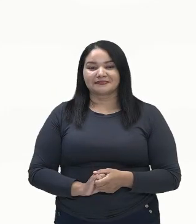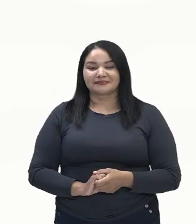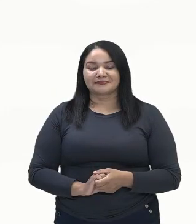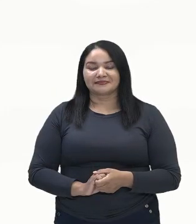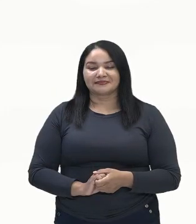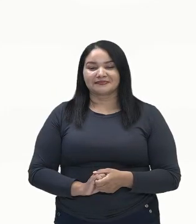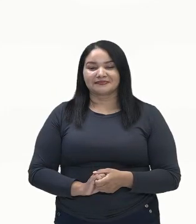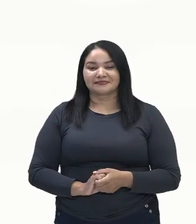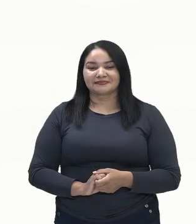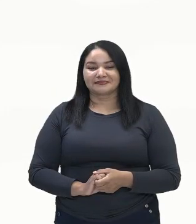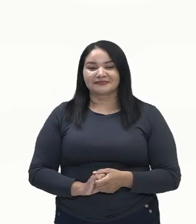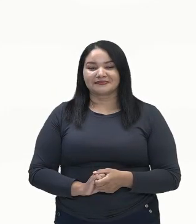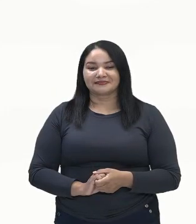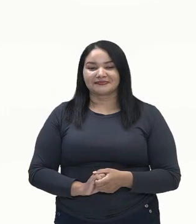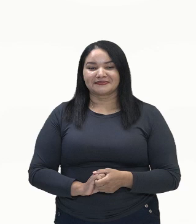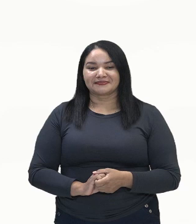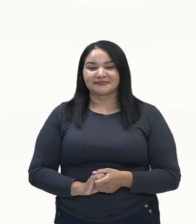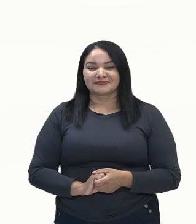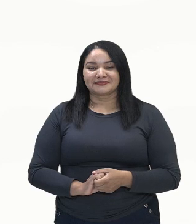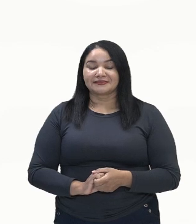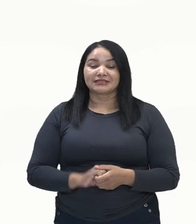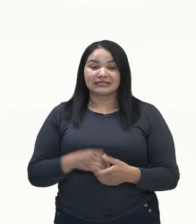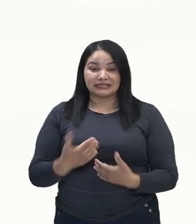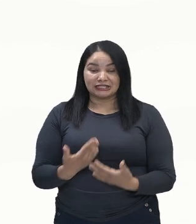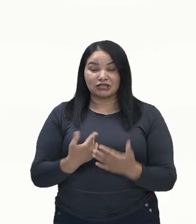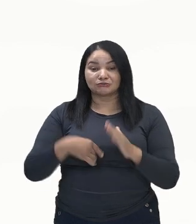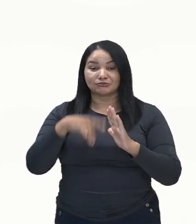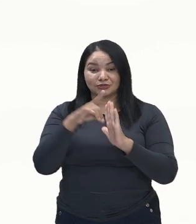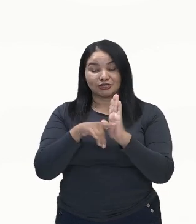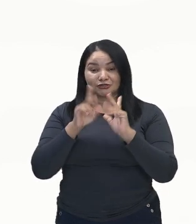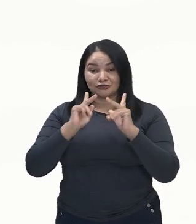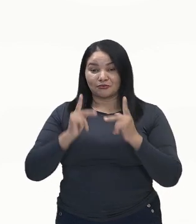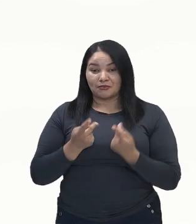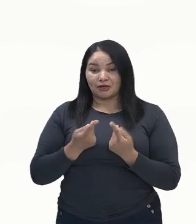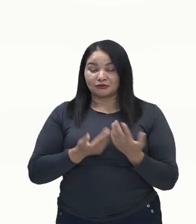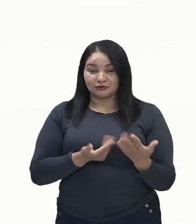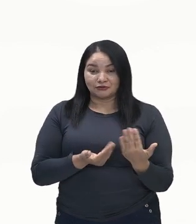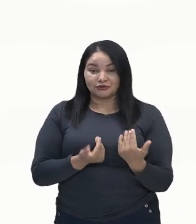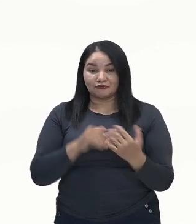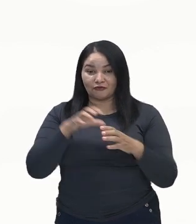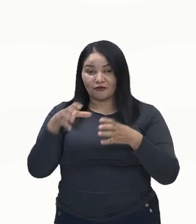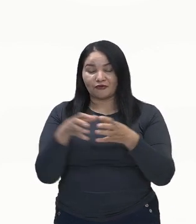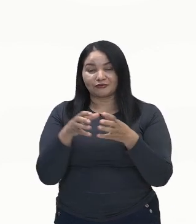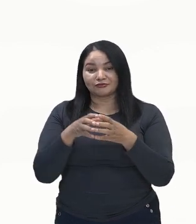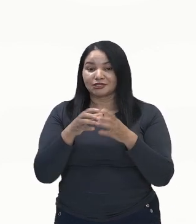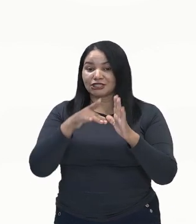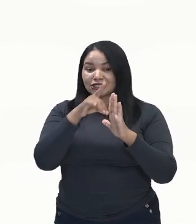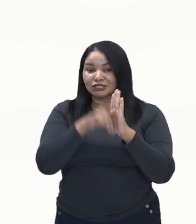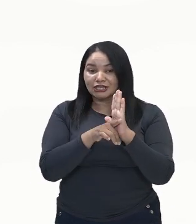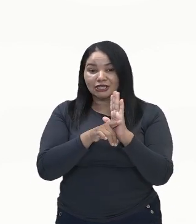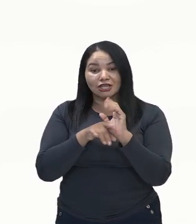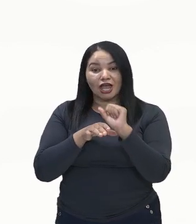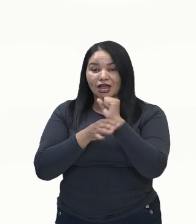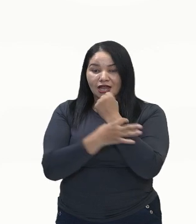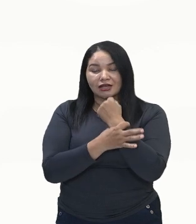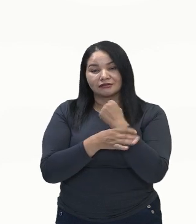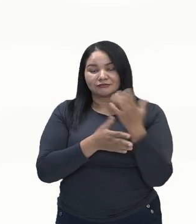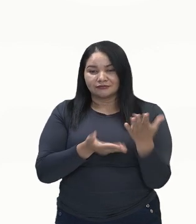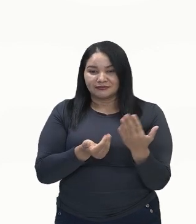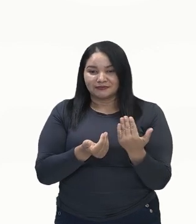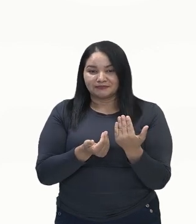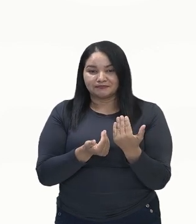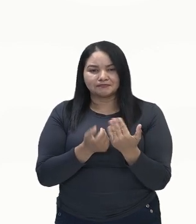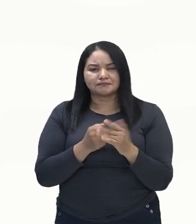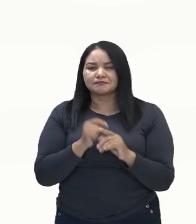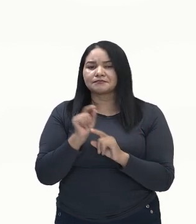Direitos humanos da juventude, eles referem-se ao conjunto de direitos específicos garantidos a jovens, visando